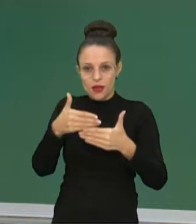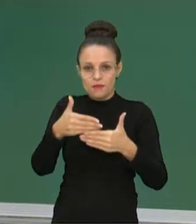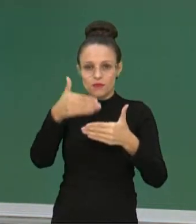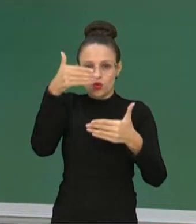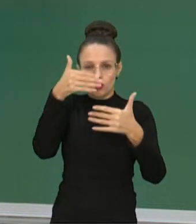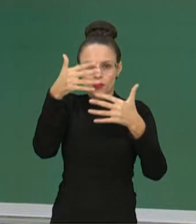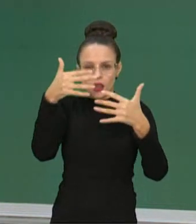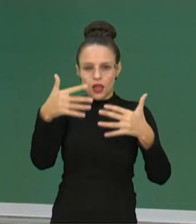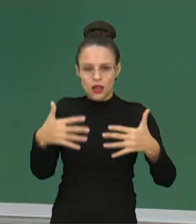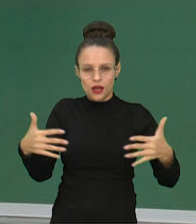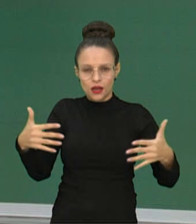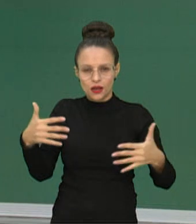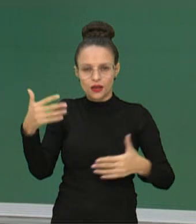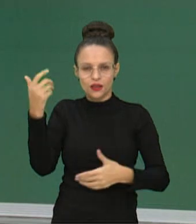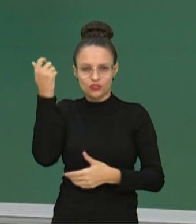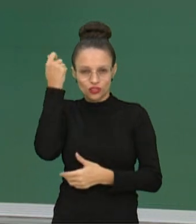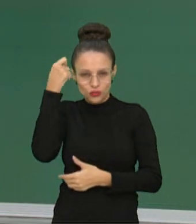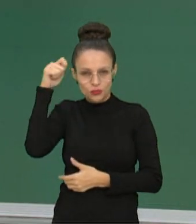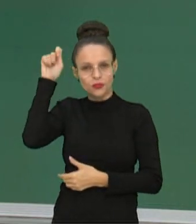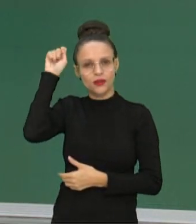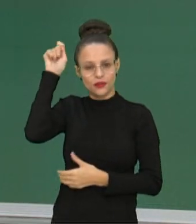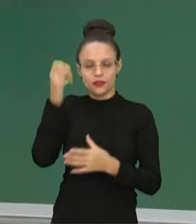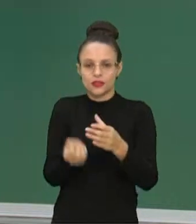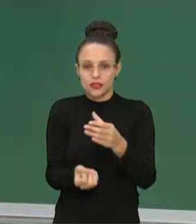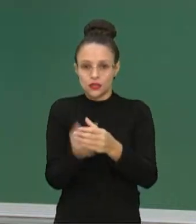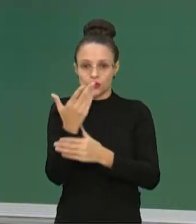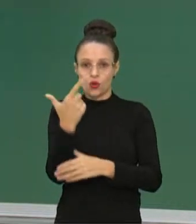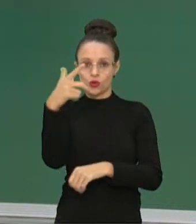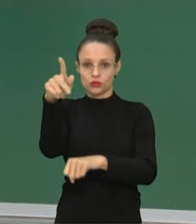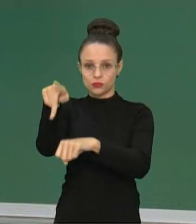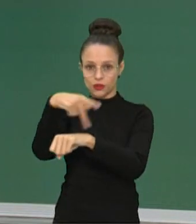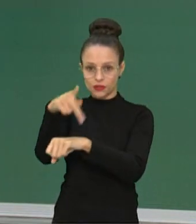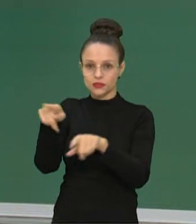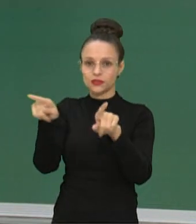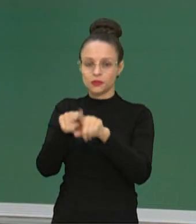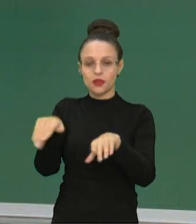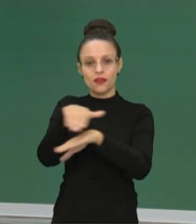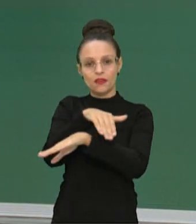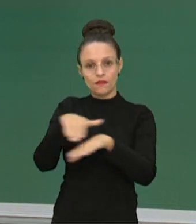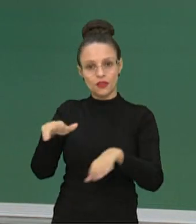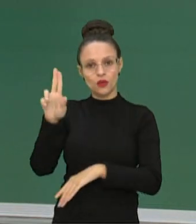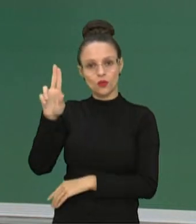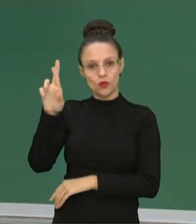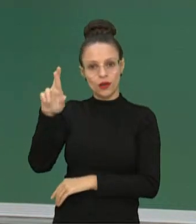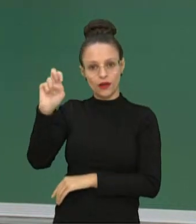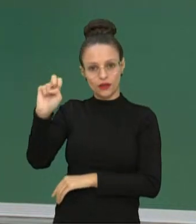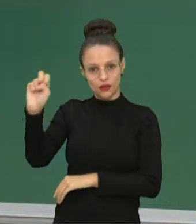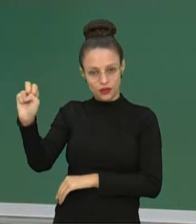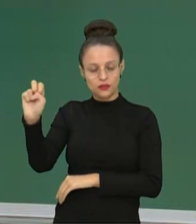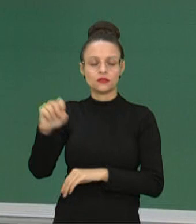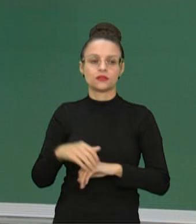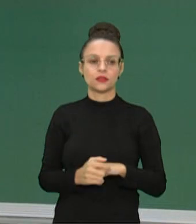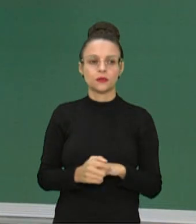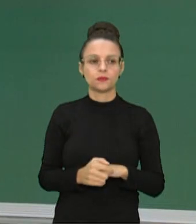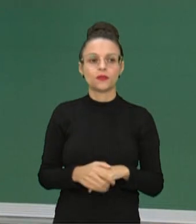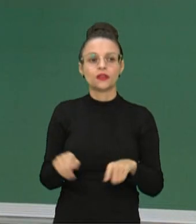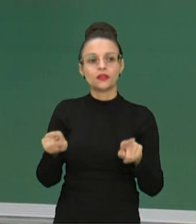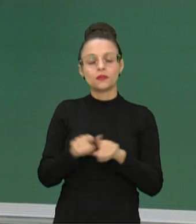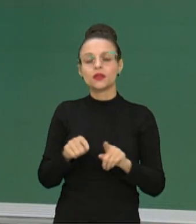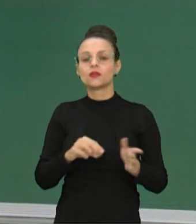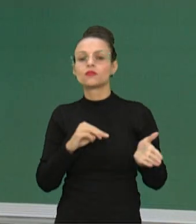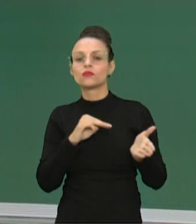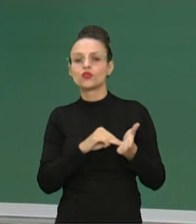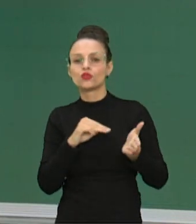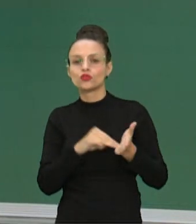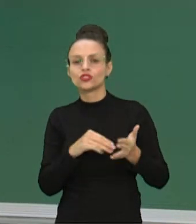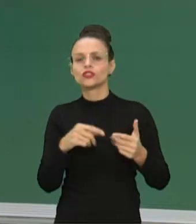que ajuda a criar vários outros países, o fim da União das Repúblicas Socialistas Soviéticas e as causas